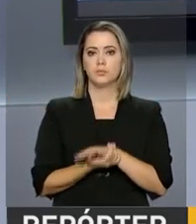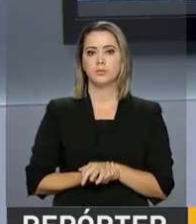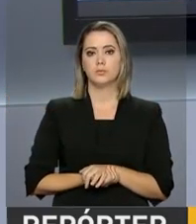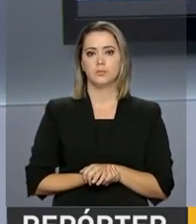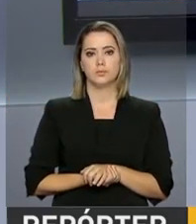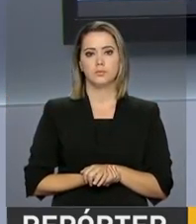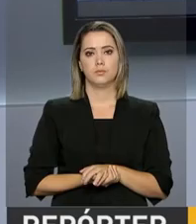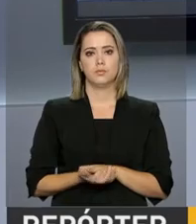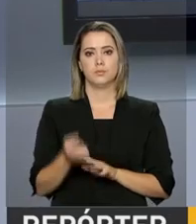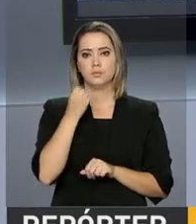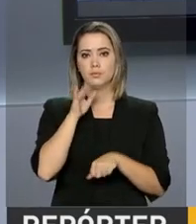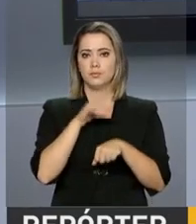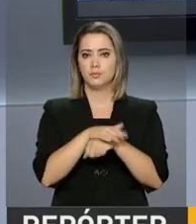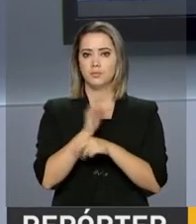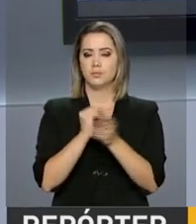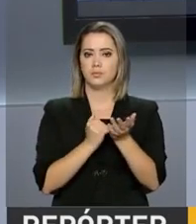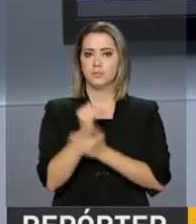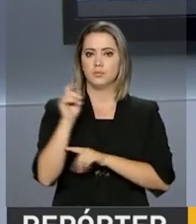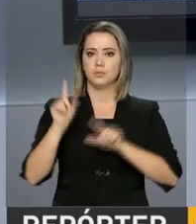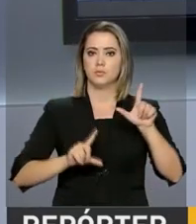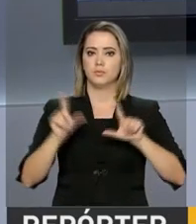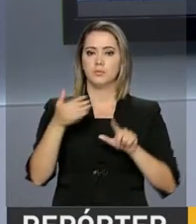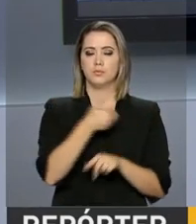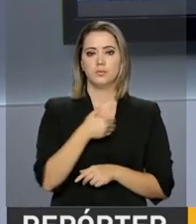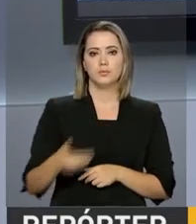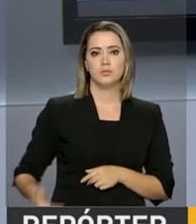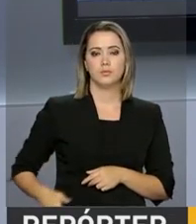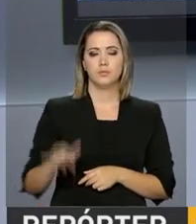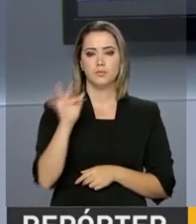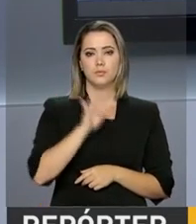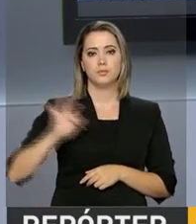redes sociais. Uma boa noite, continue com a gente aqui na